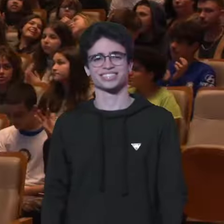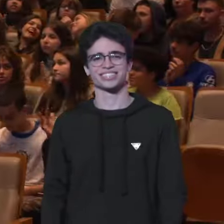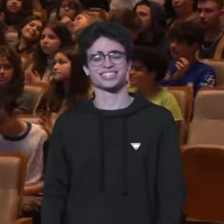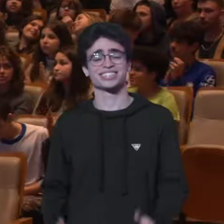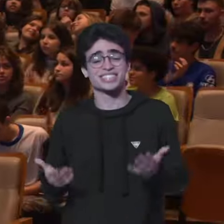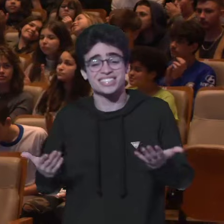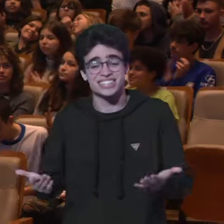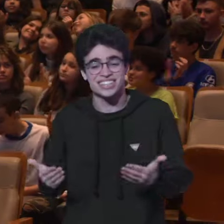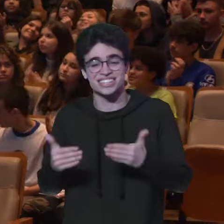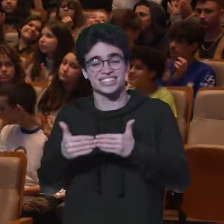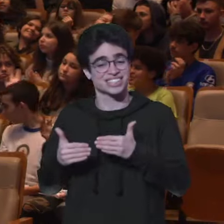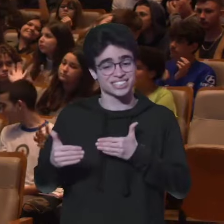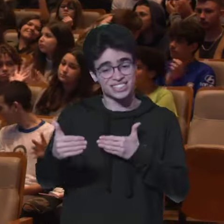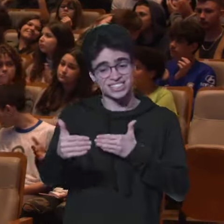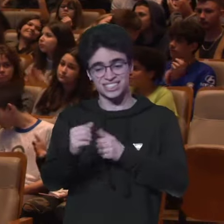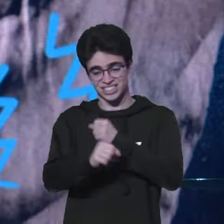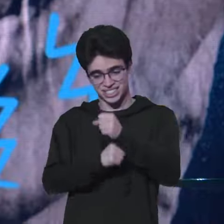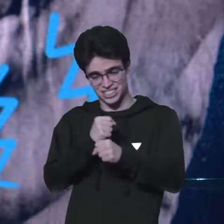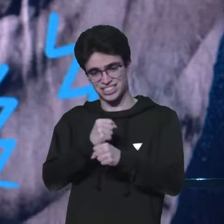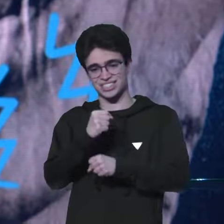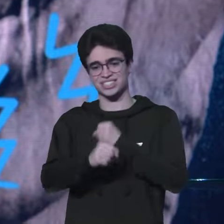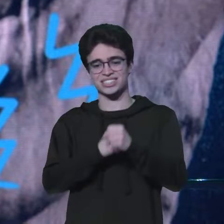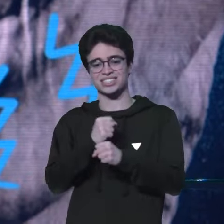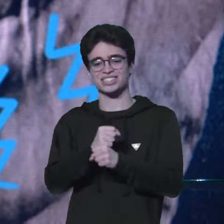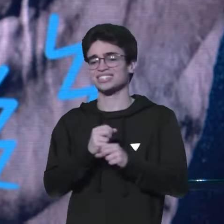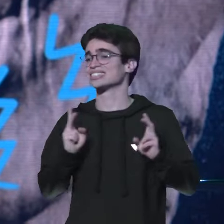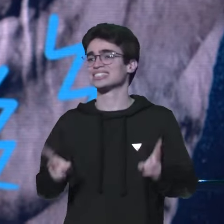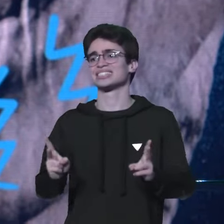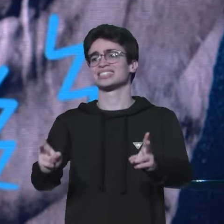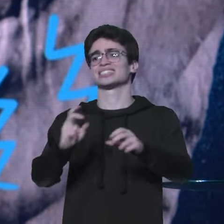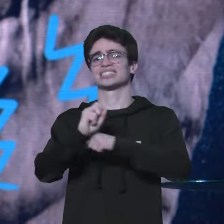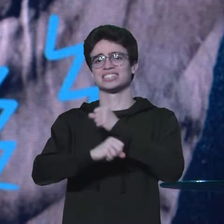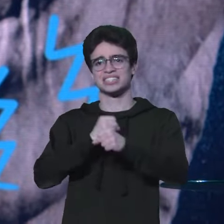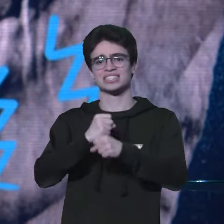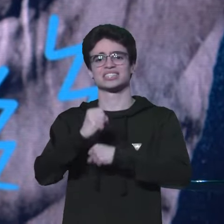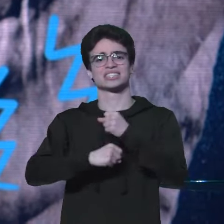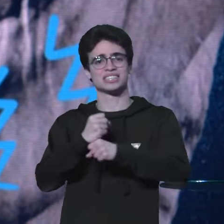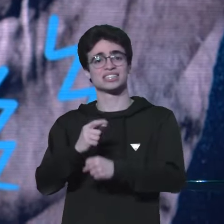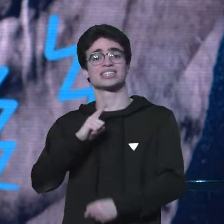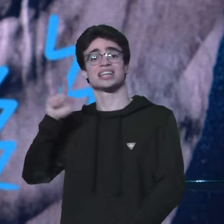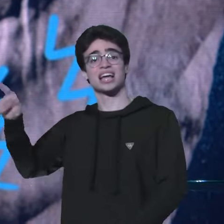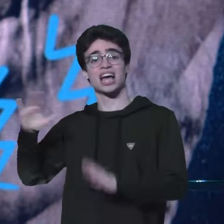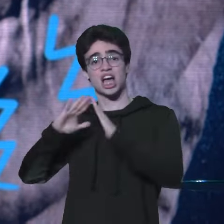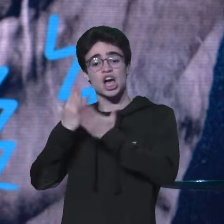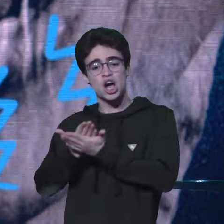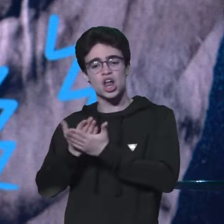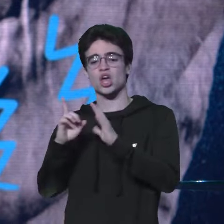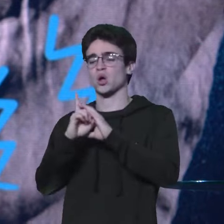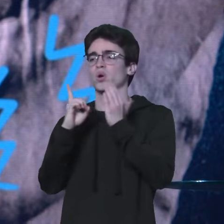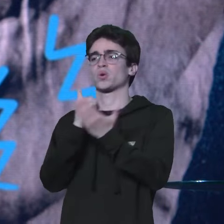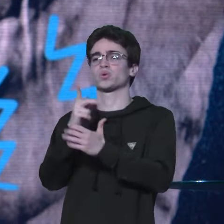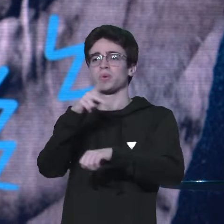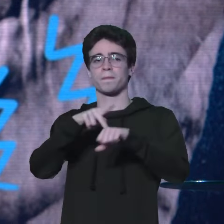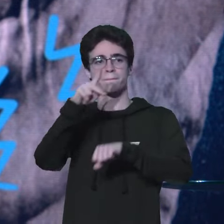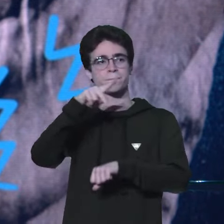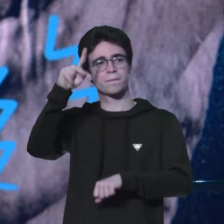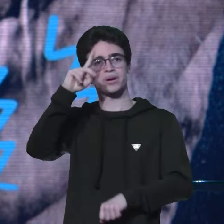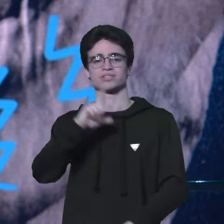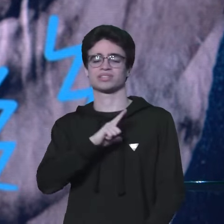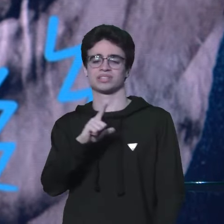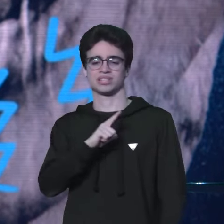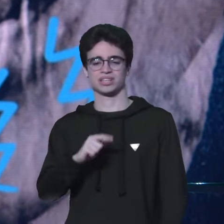E a partir daquele ano, todos os anos tem culto de Páscoa naquele colégio.